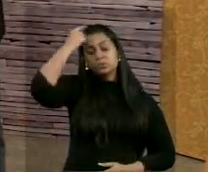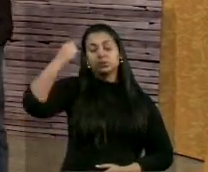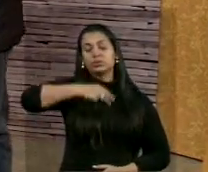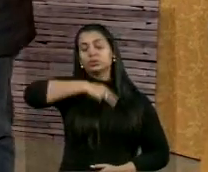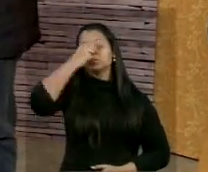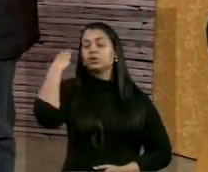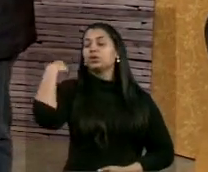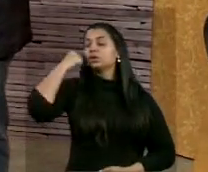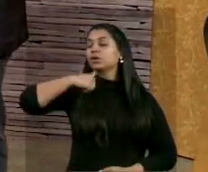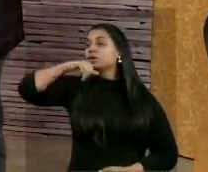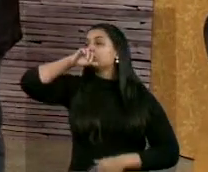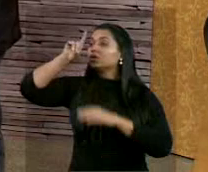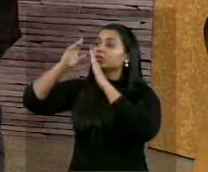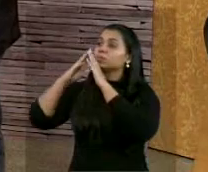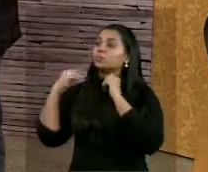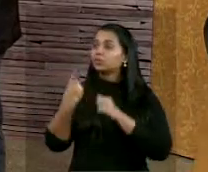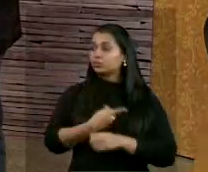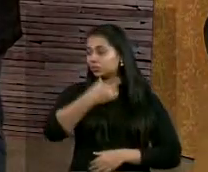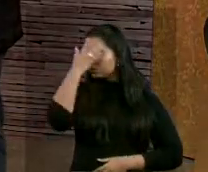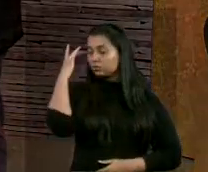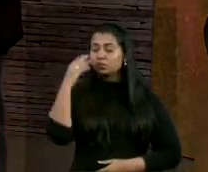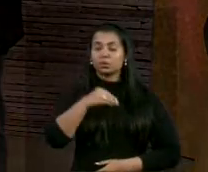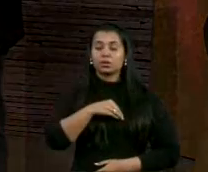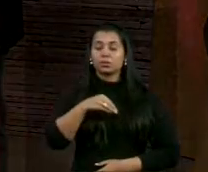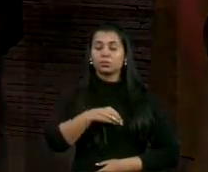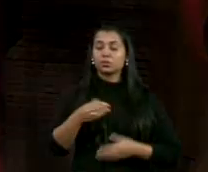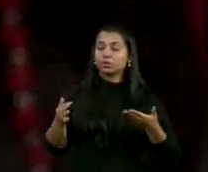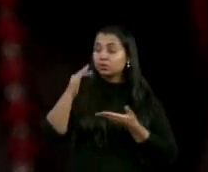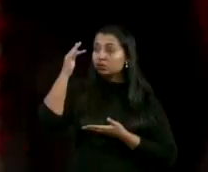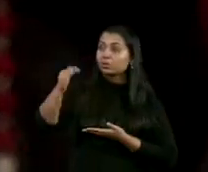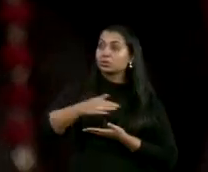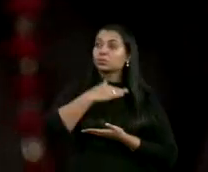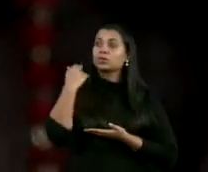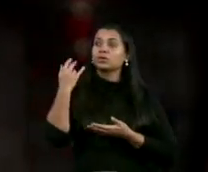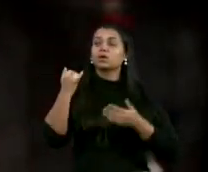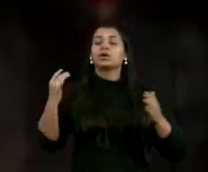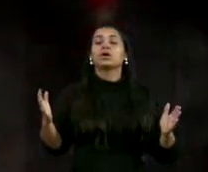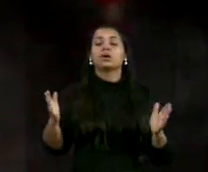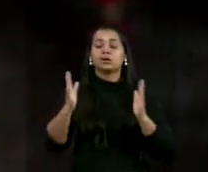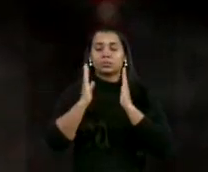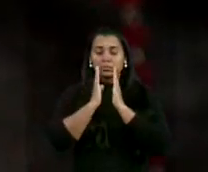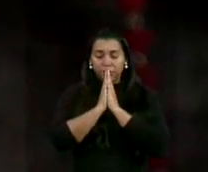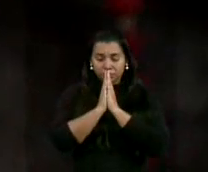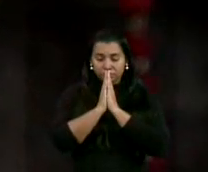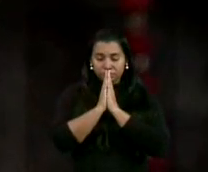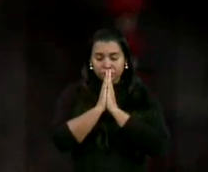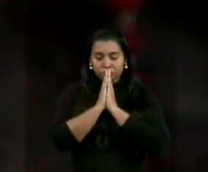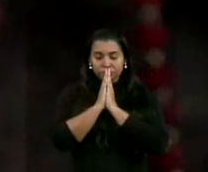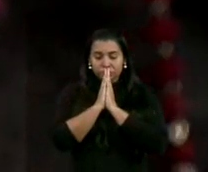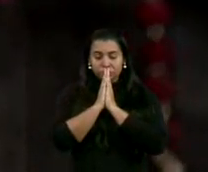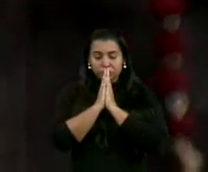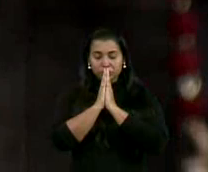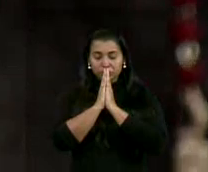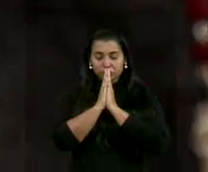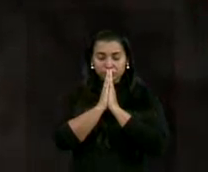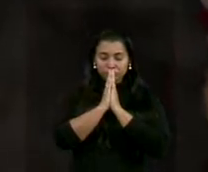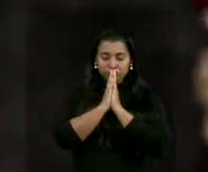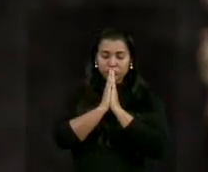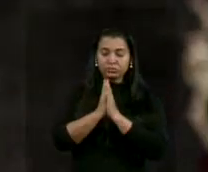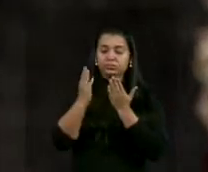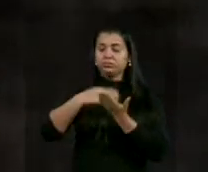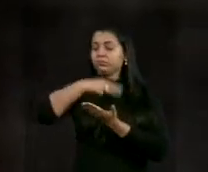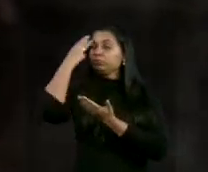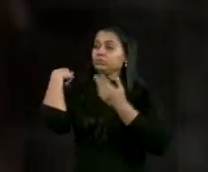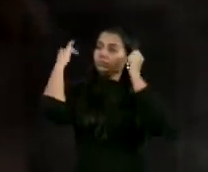Jesus. Santa Maria, Mãe de Deus, rogai por nós, pecadores, agora e na hora de nossa morte.